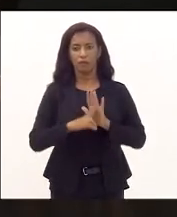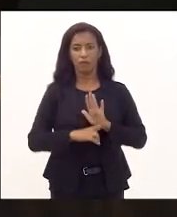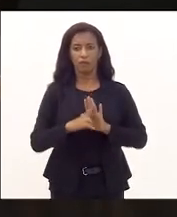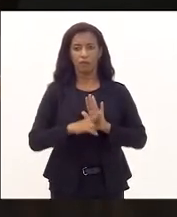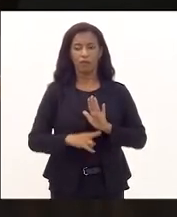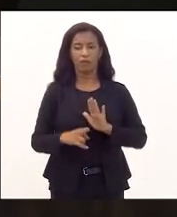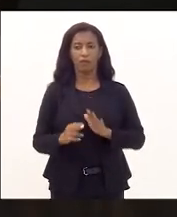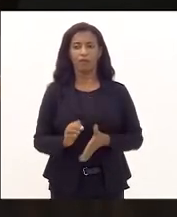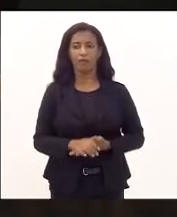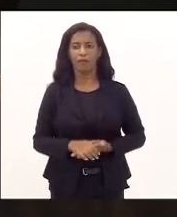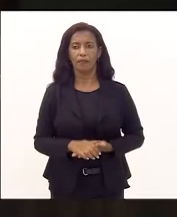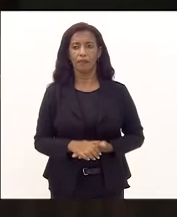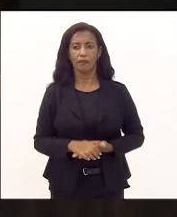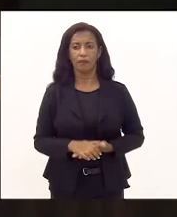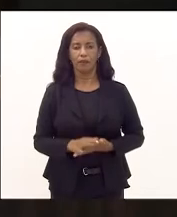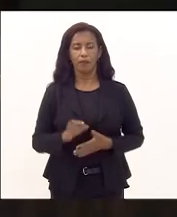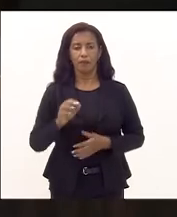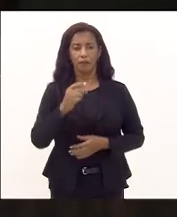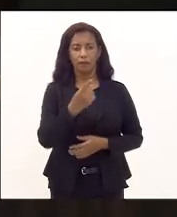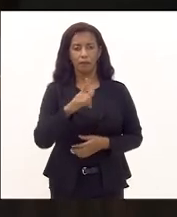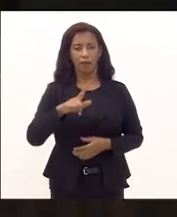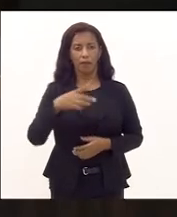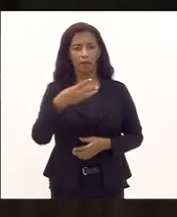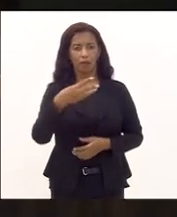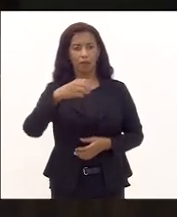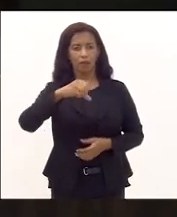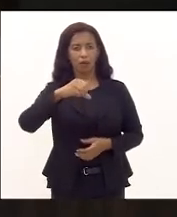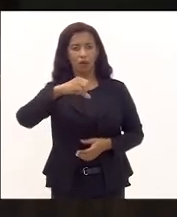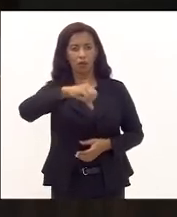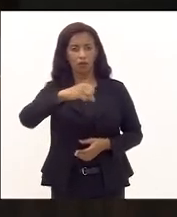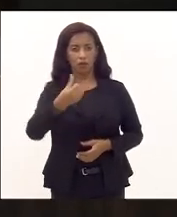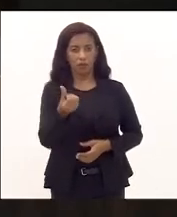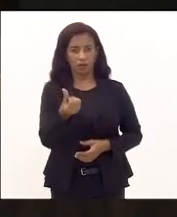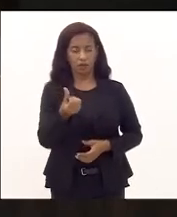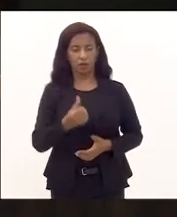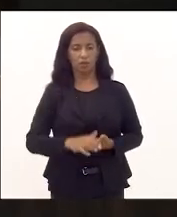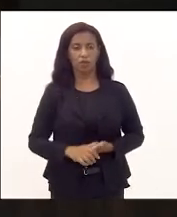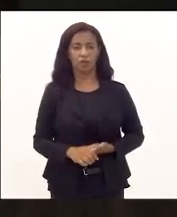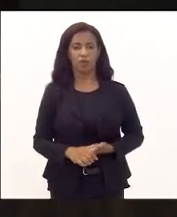Requerimento sobre a mesa, projeto de lei 3996,